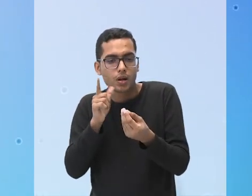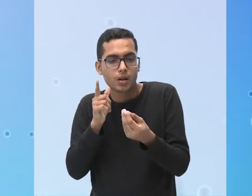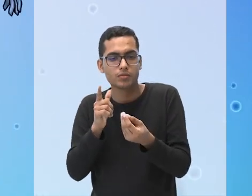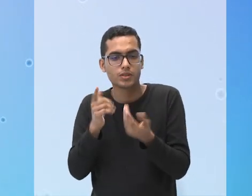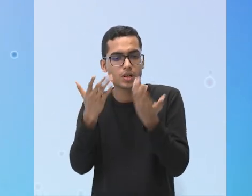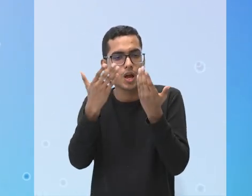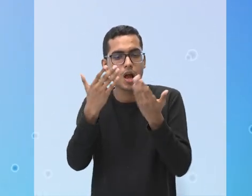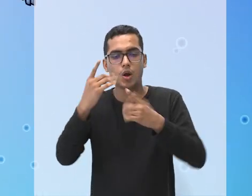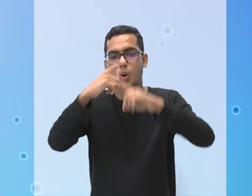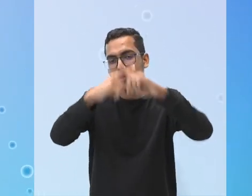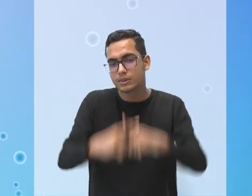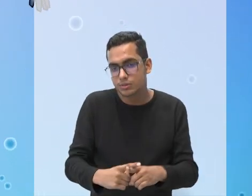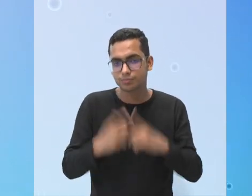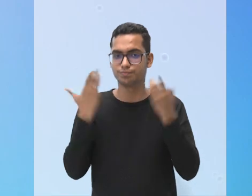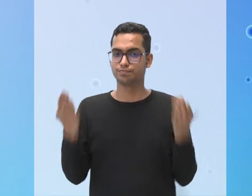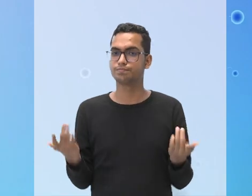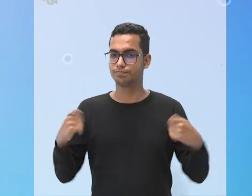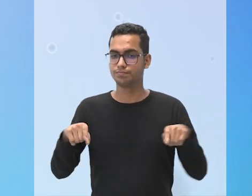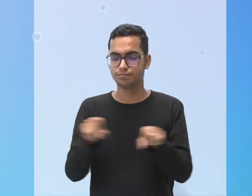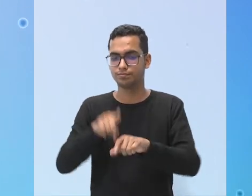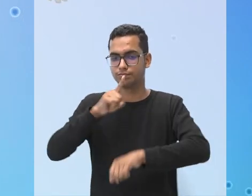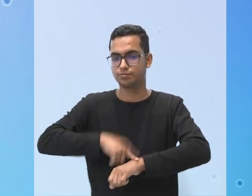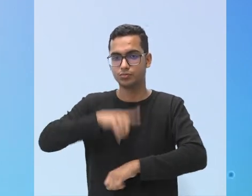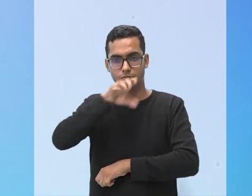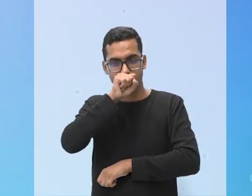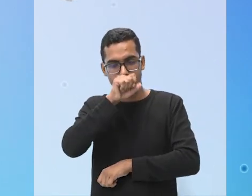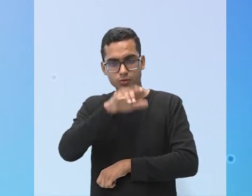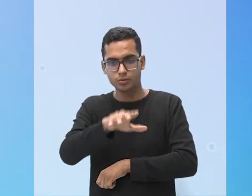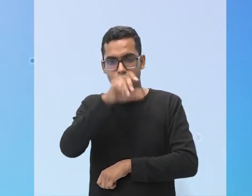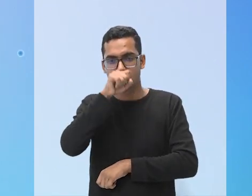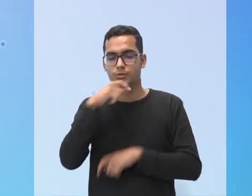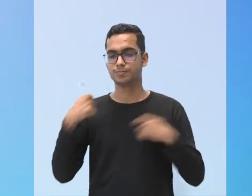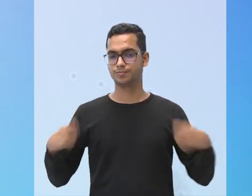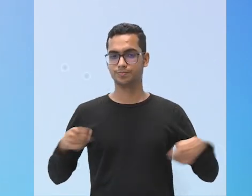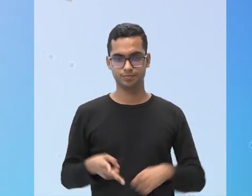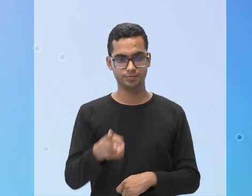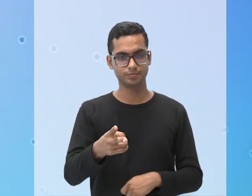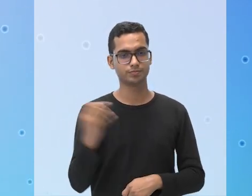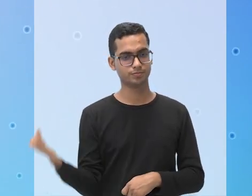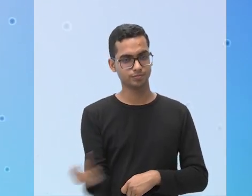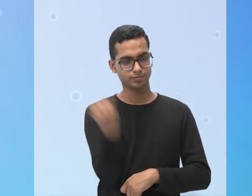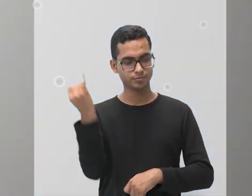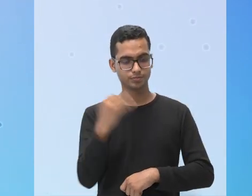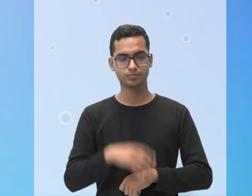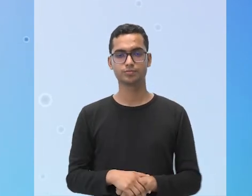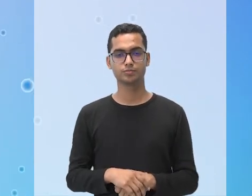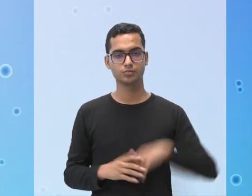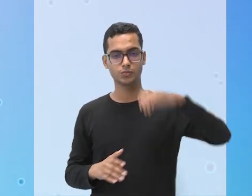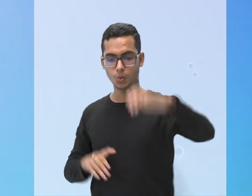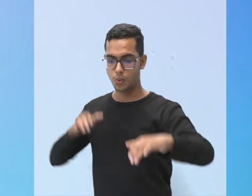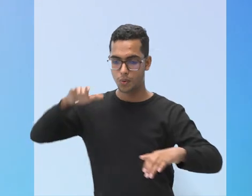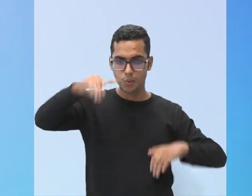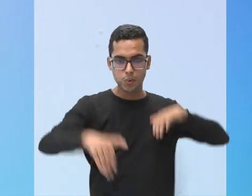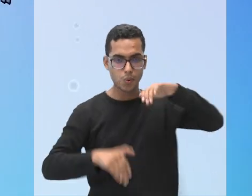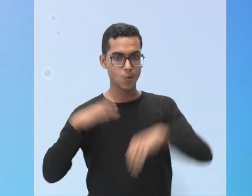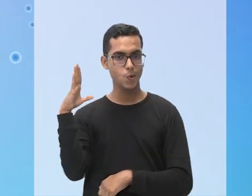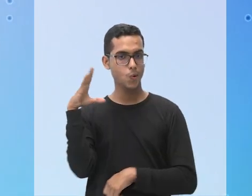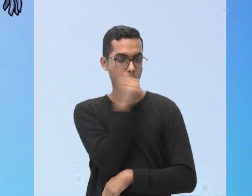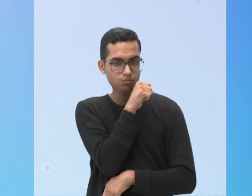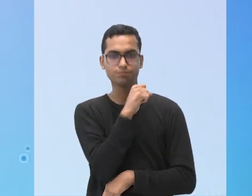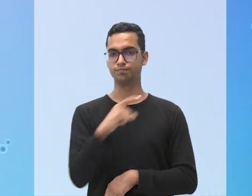uma rotação no tronco e respirar tranquilamente. É preciso fazer isso? Sim, é preciso. Como é que